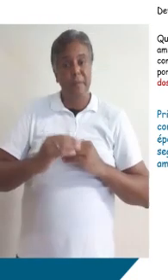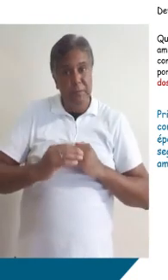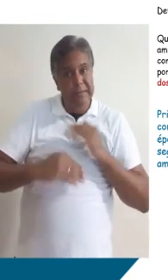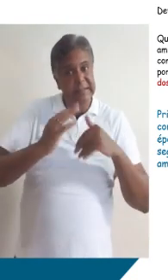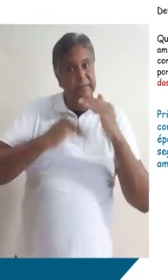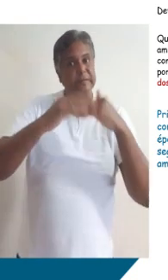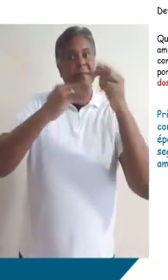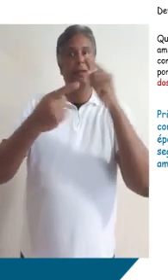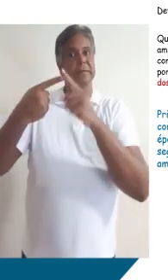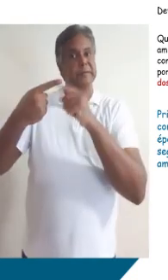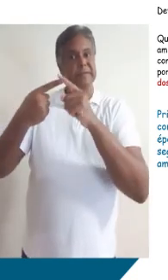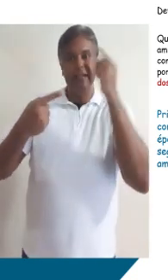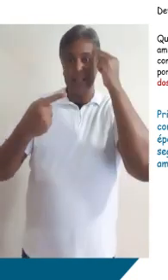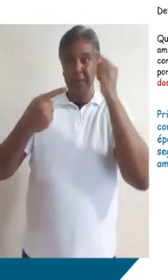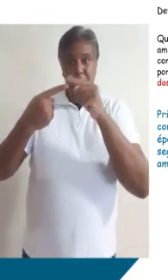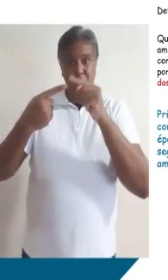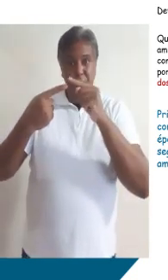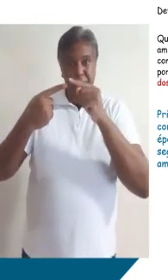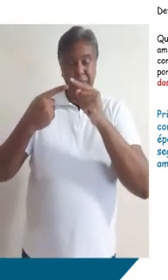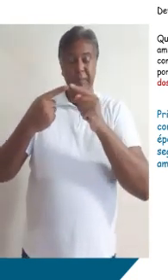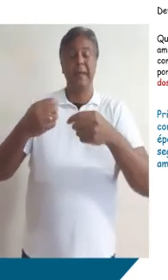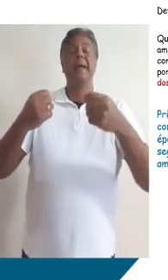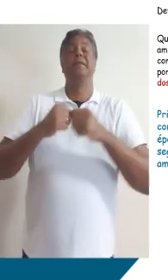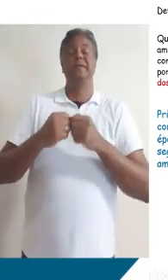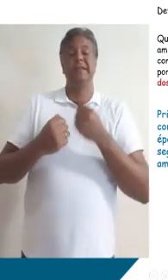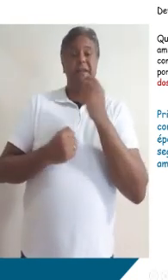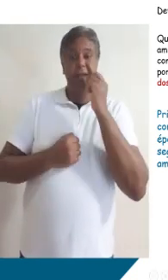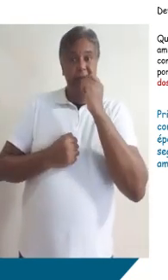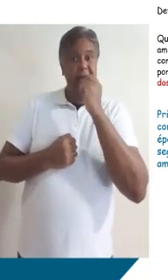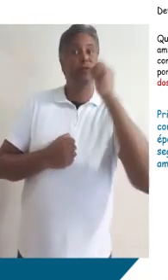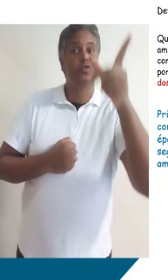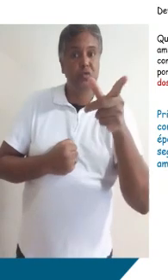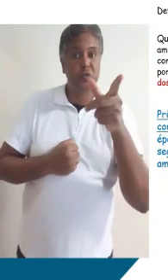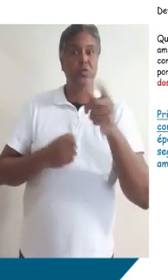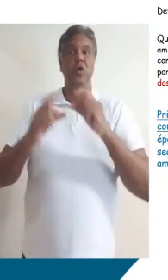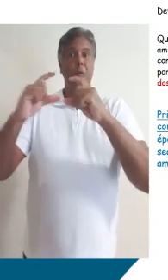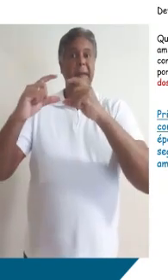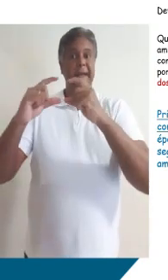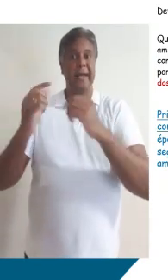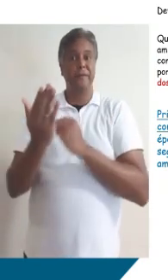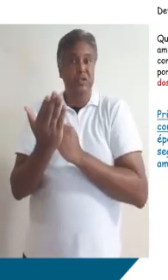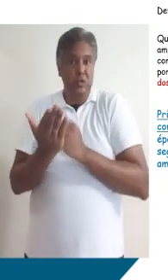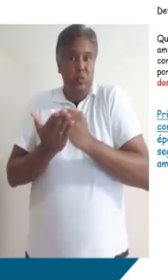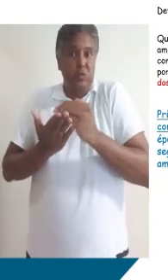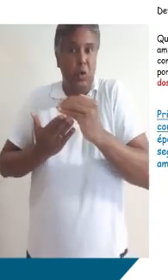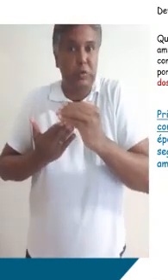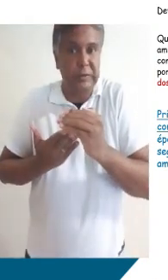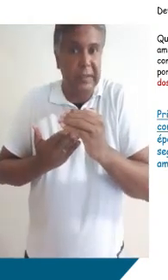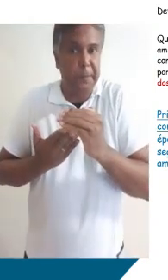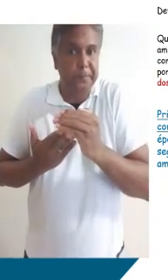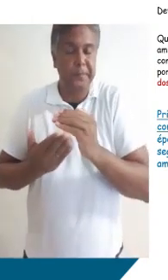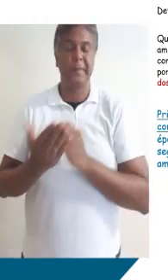1, presente no parágrafo de introdução em azul. O que está claro desde a primeira frase do parágrafo de